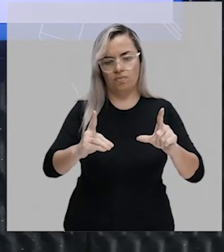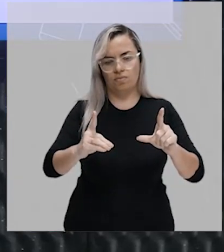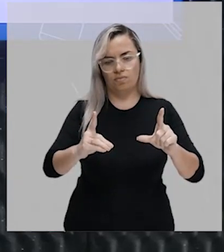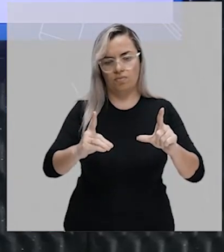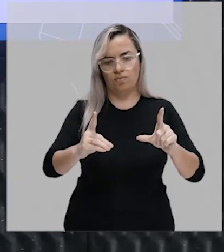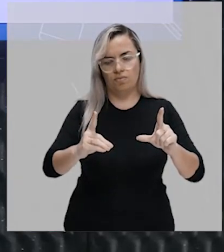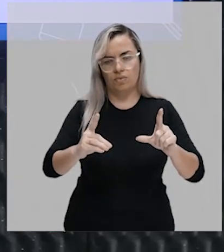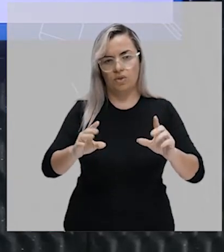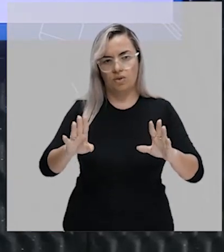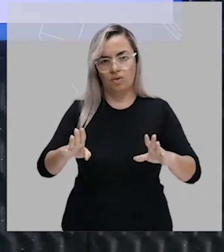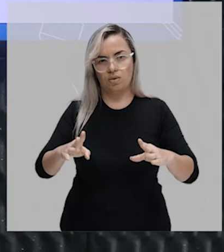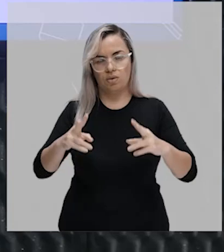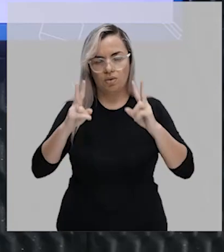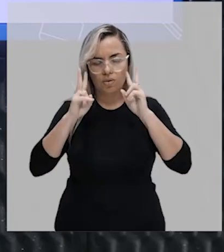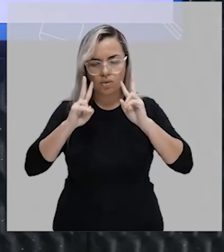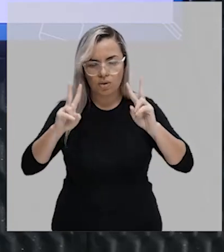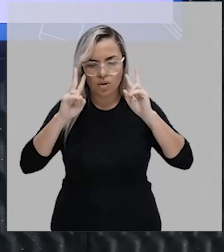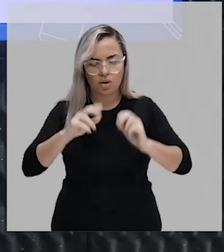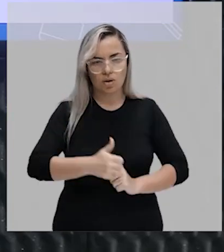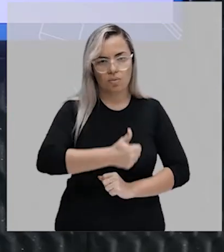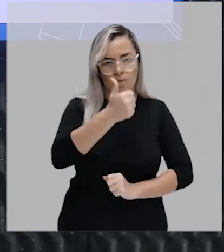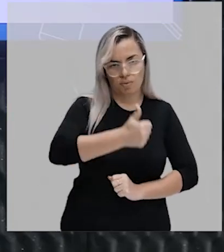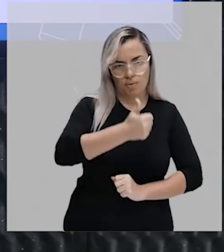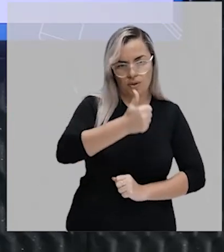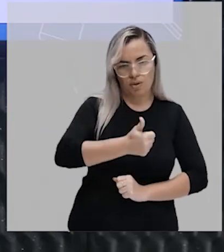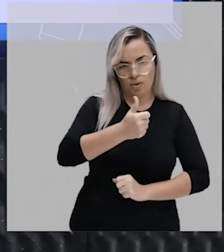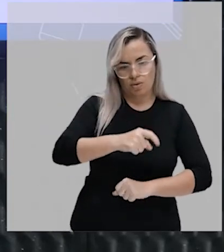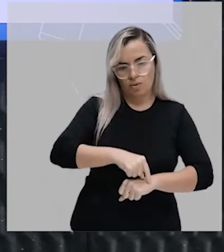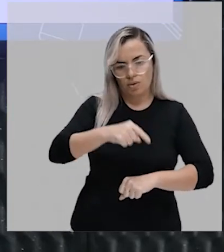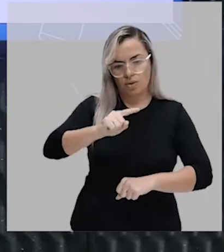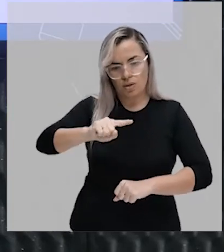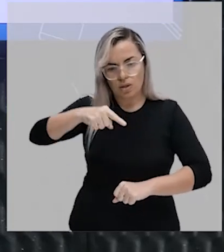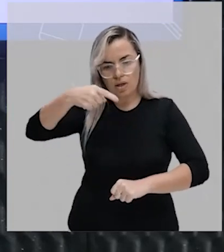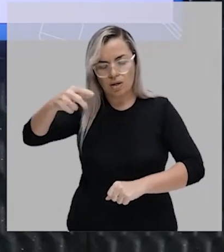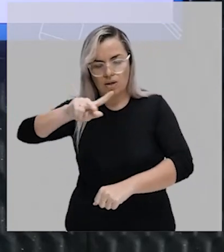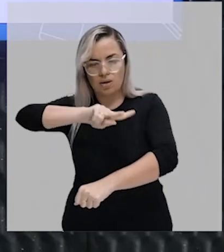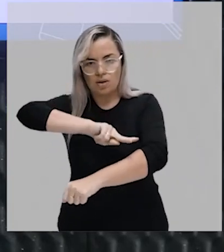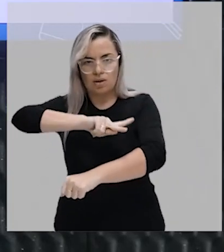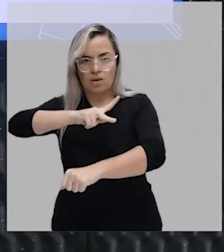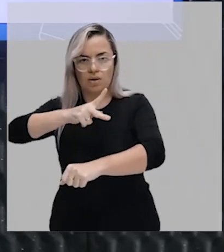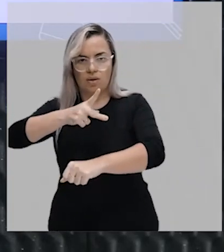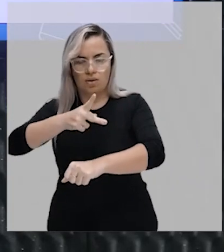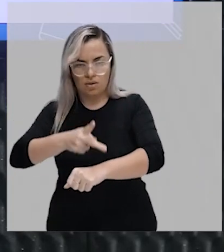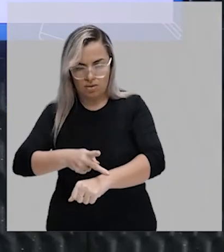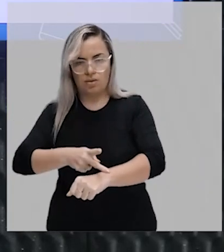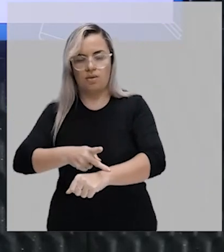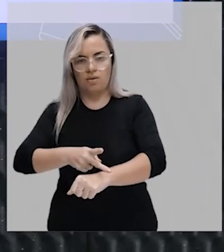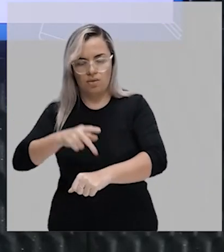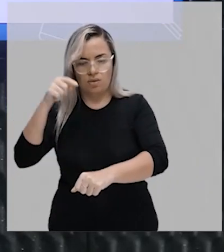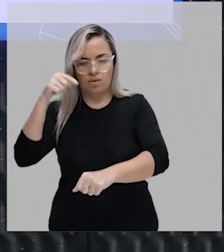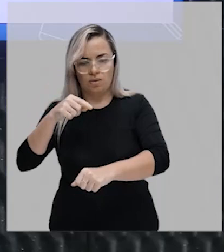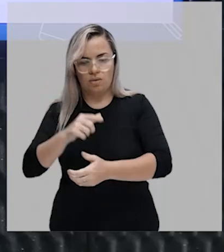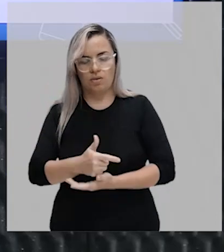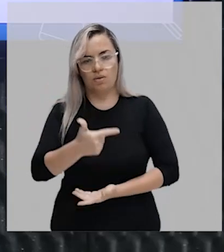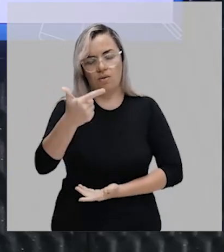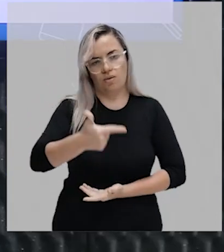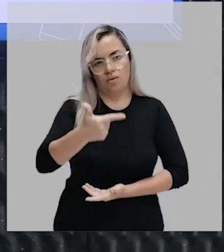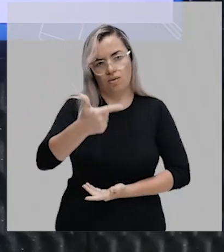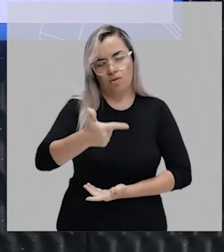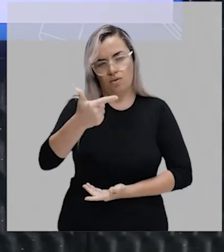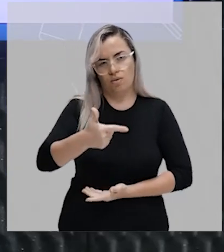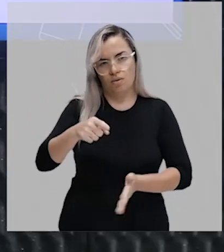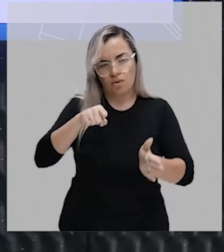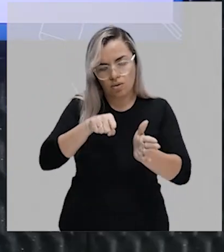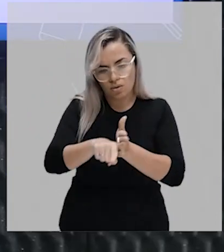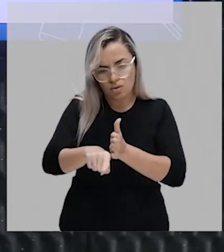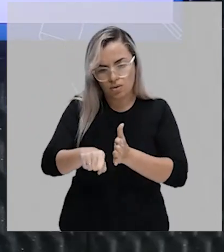você faz, né? A hipótese, ela vem depois que você observa o problema, e aí